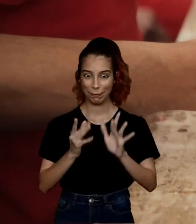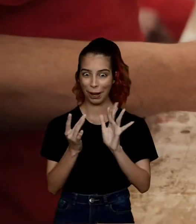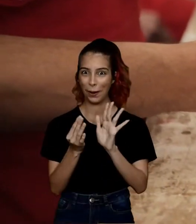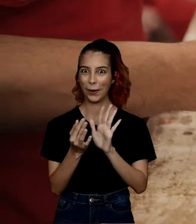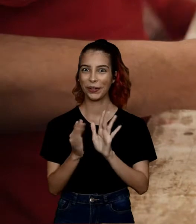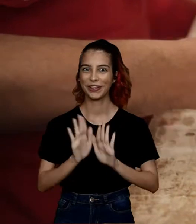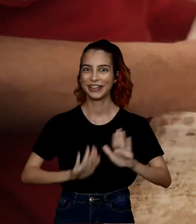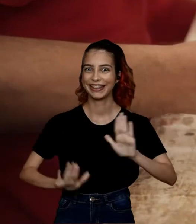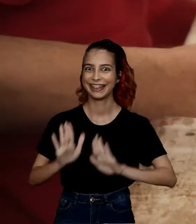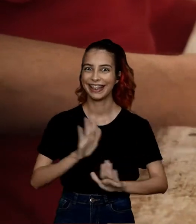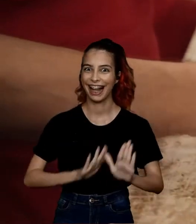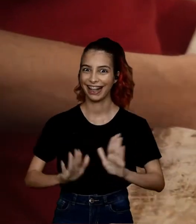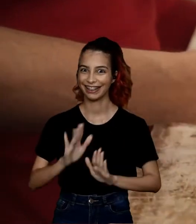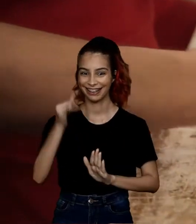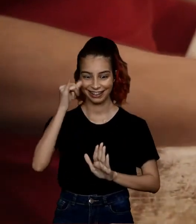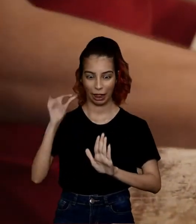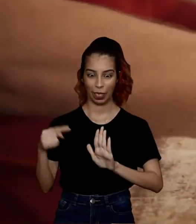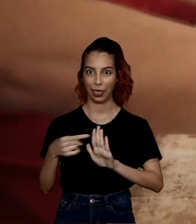Cuidado com a mão.